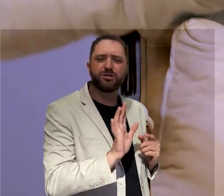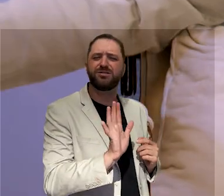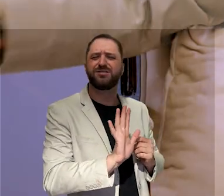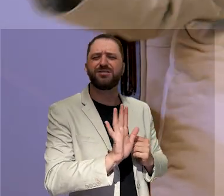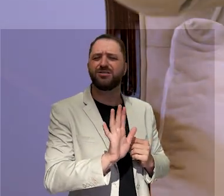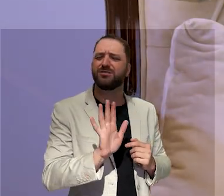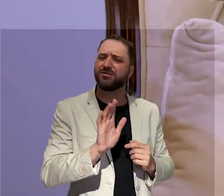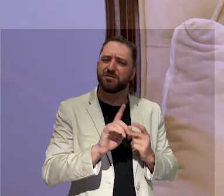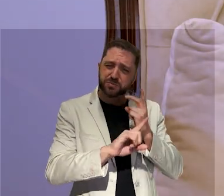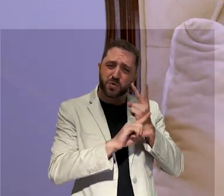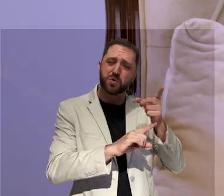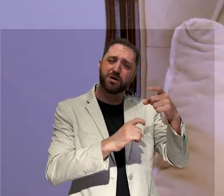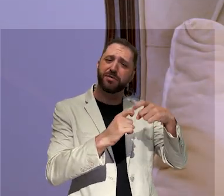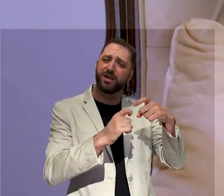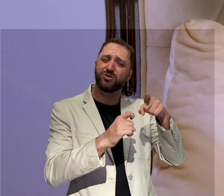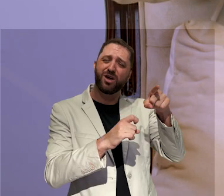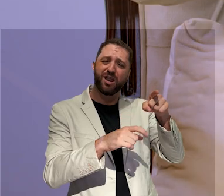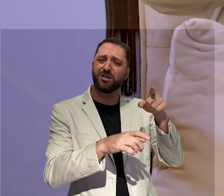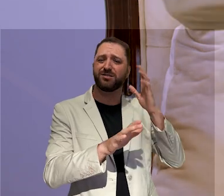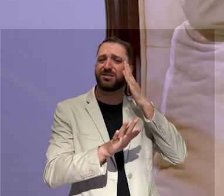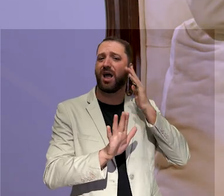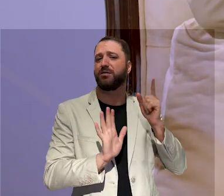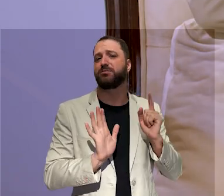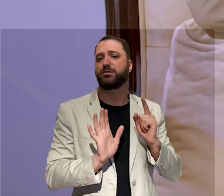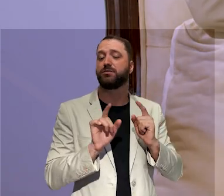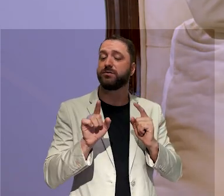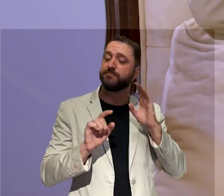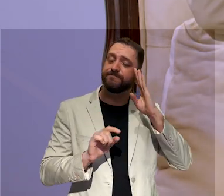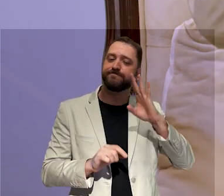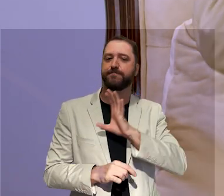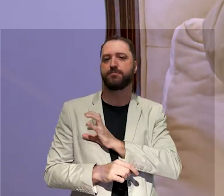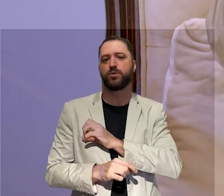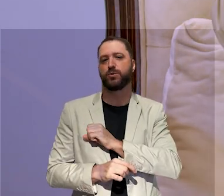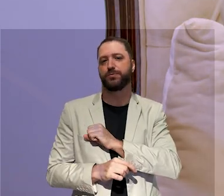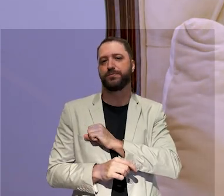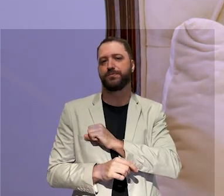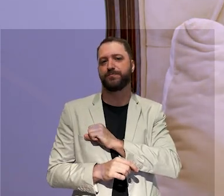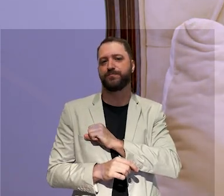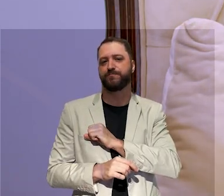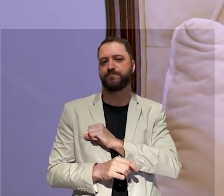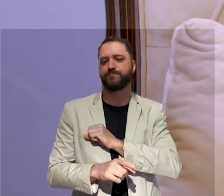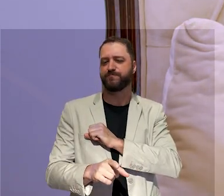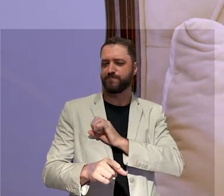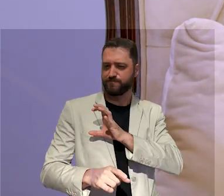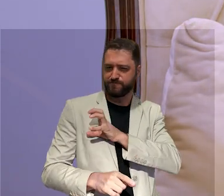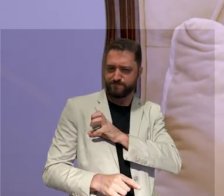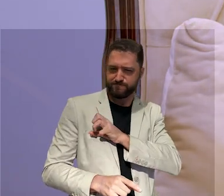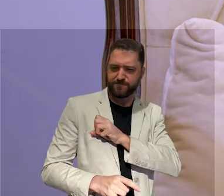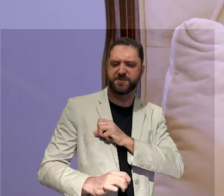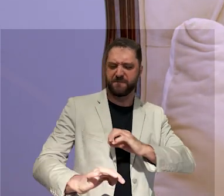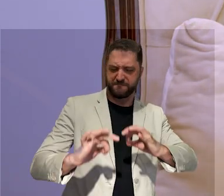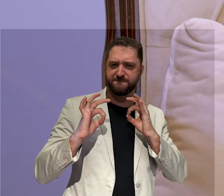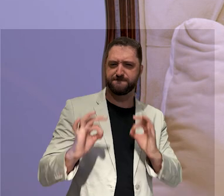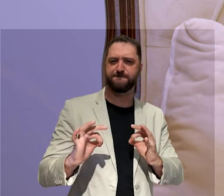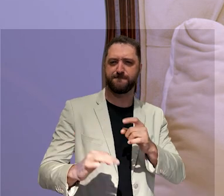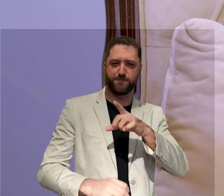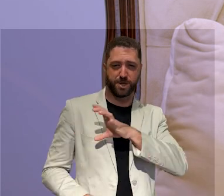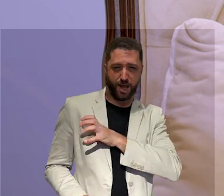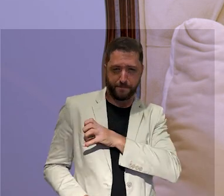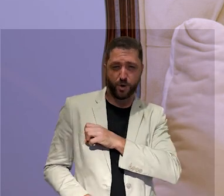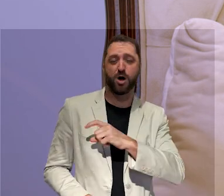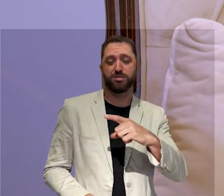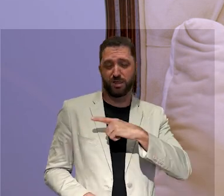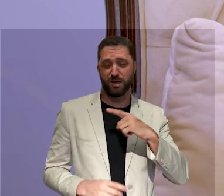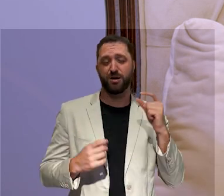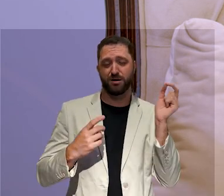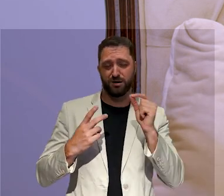tudo sobre os sinais e sintomas. Deixa isso pro profissional de saúde mental. Procure saber sobre amor. Porque com toda certeza